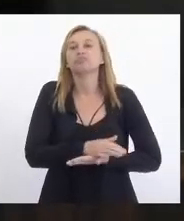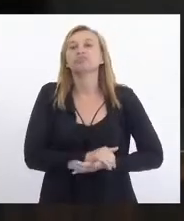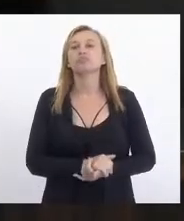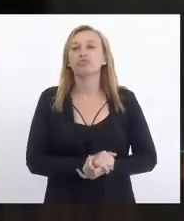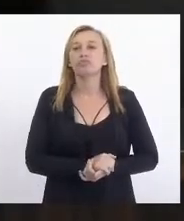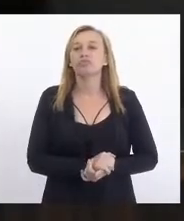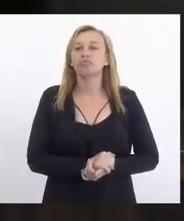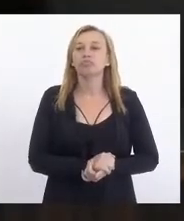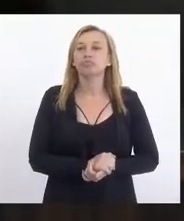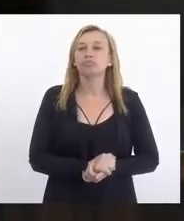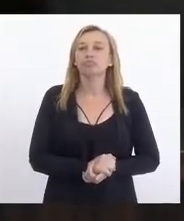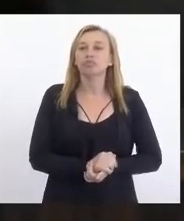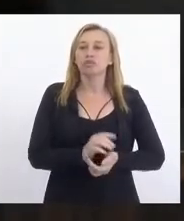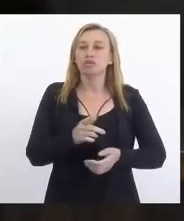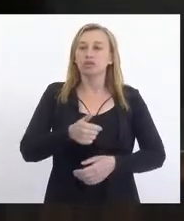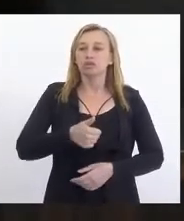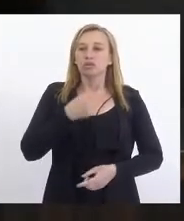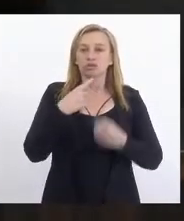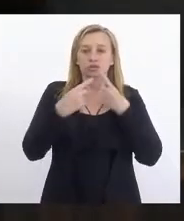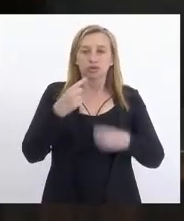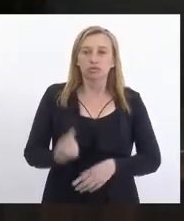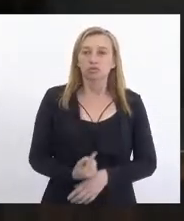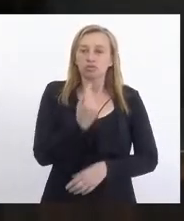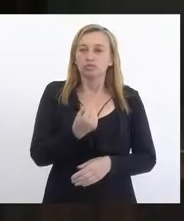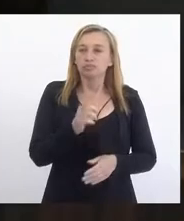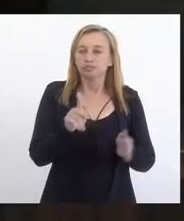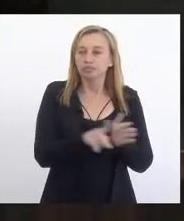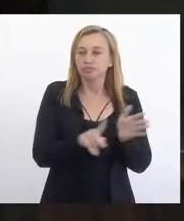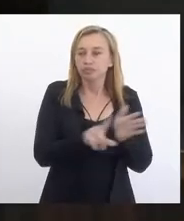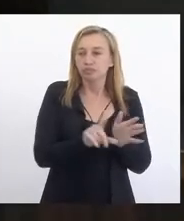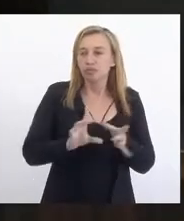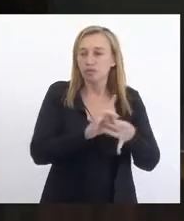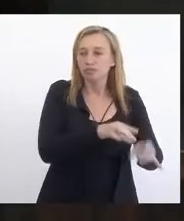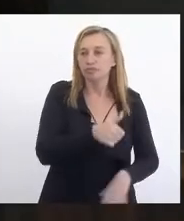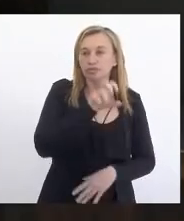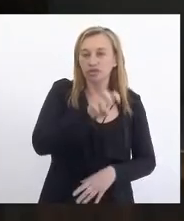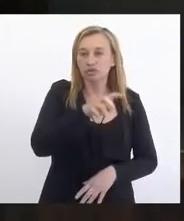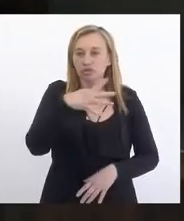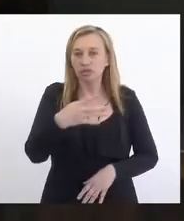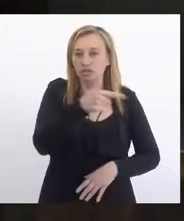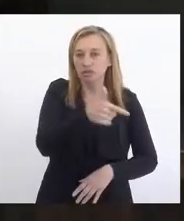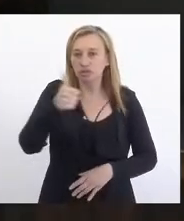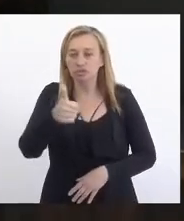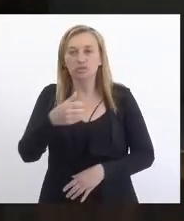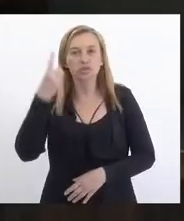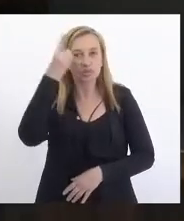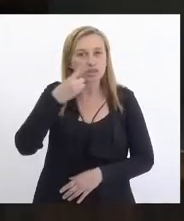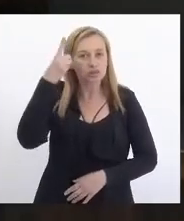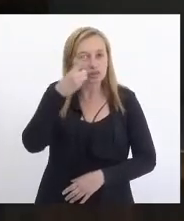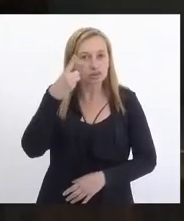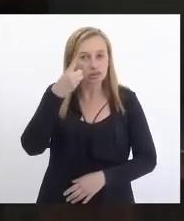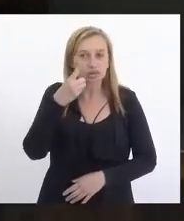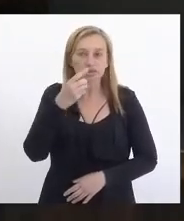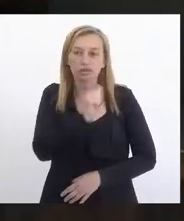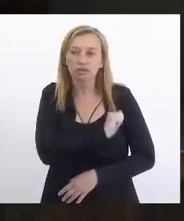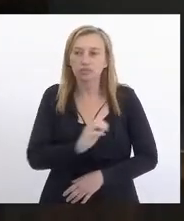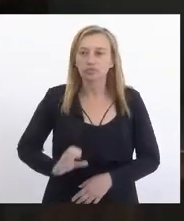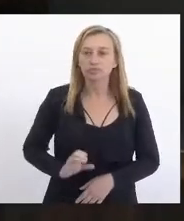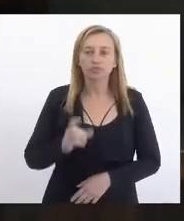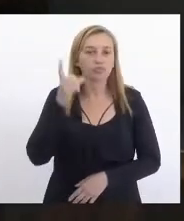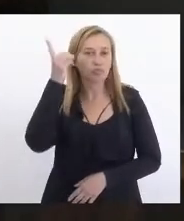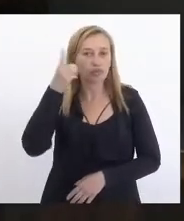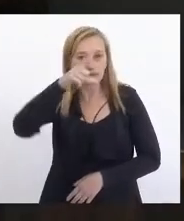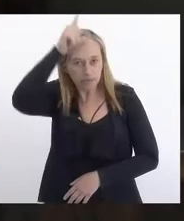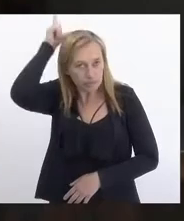autógrafo. Em regime de urgência, em discussão única, projeto de lei complementar 54 de 21, de autoria dos deputados André Siciliano e Luiz